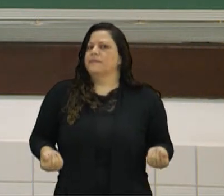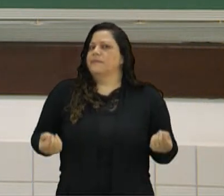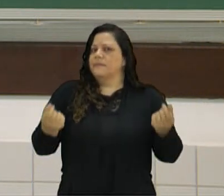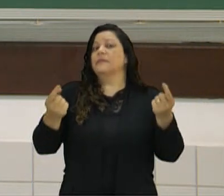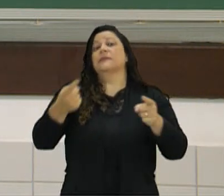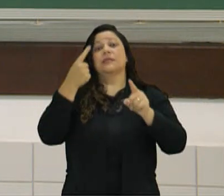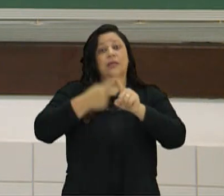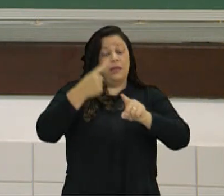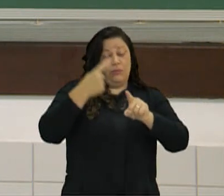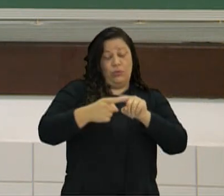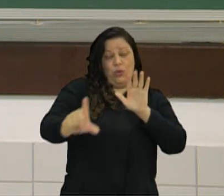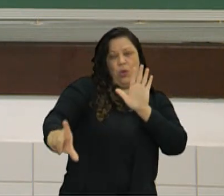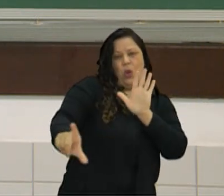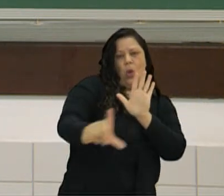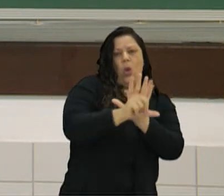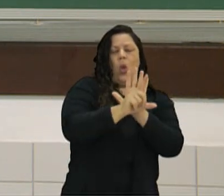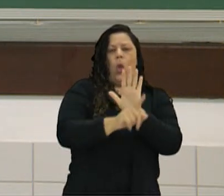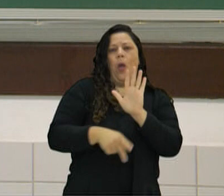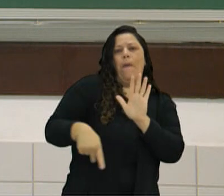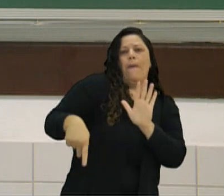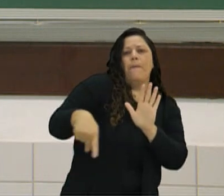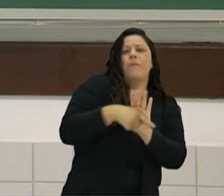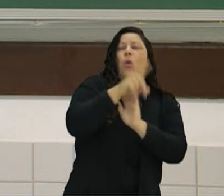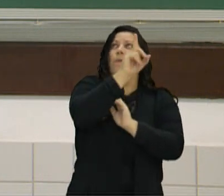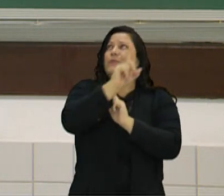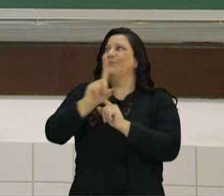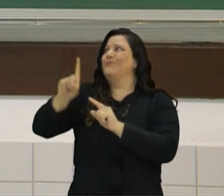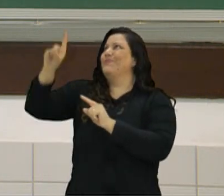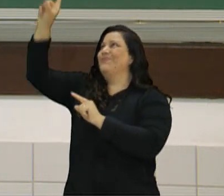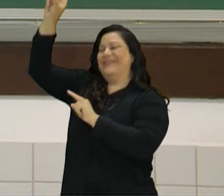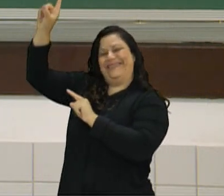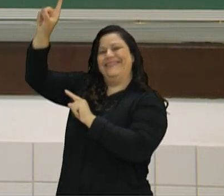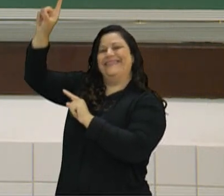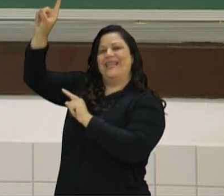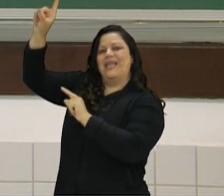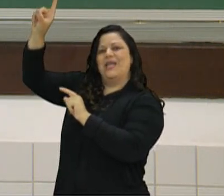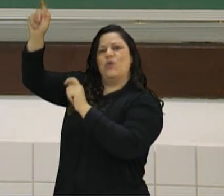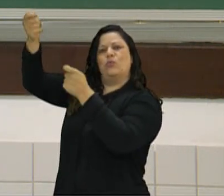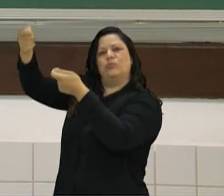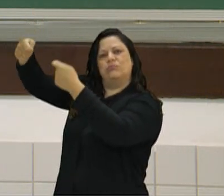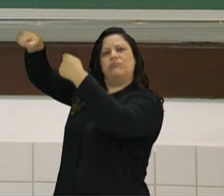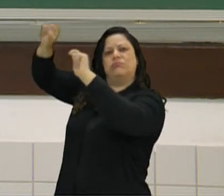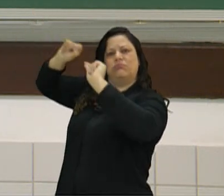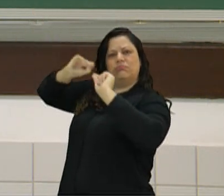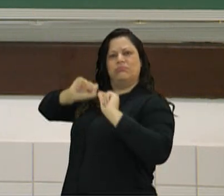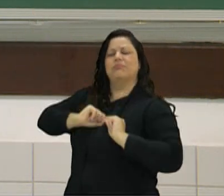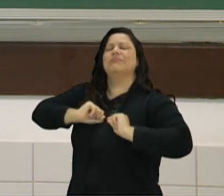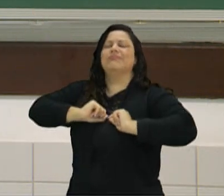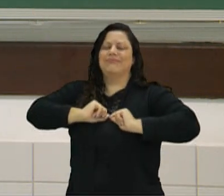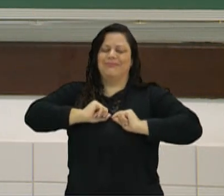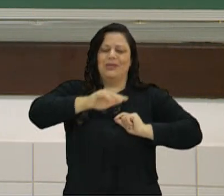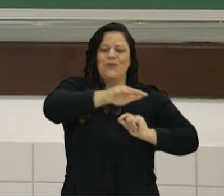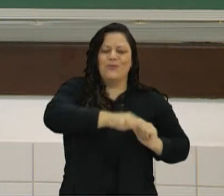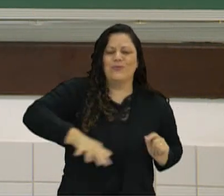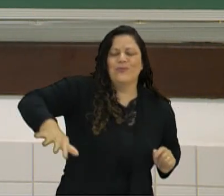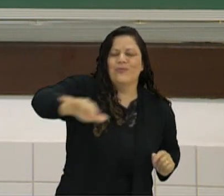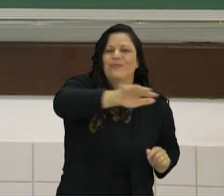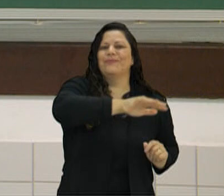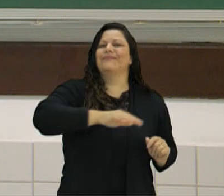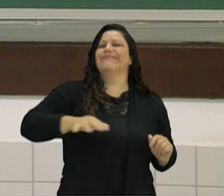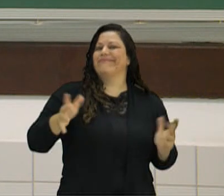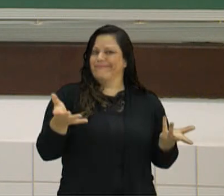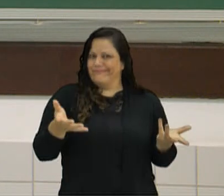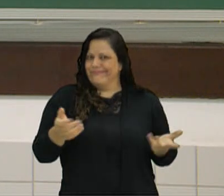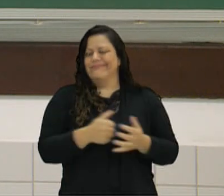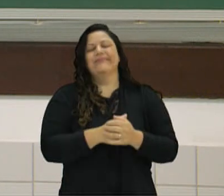leis que próprio Deus, né, colocou sobre os homens. Então, não tem como contestar essas leis,